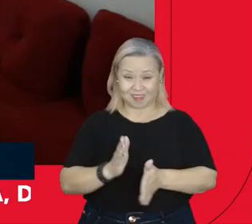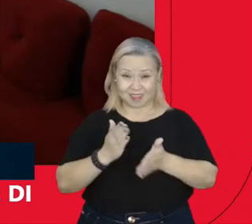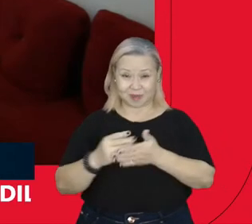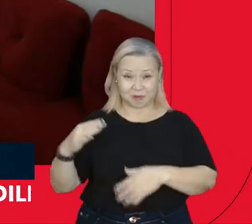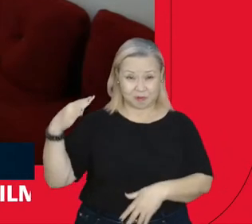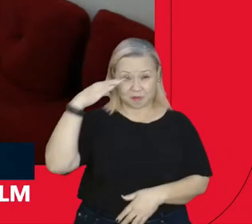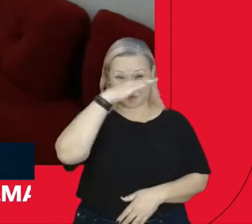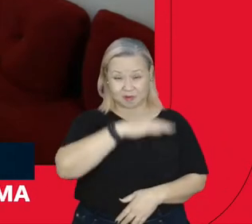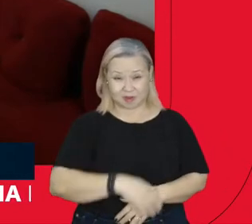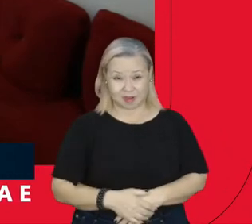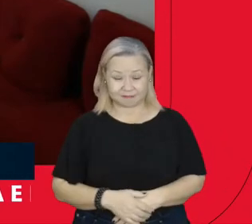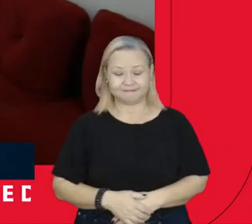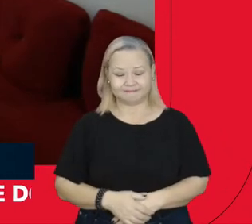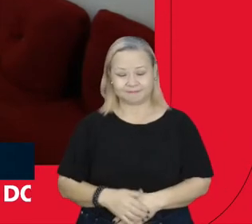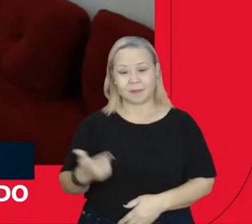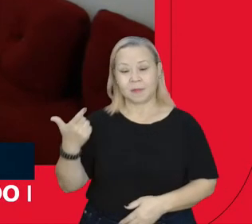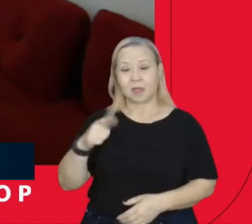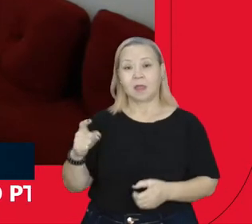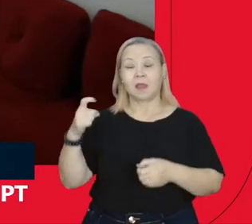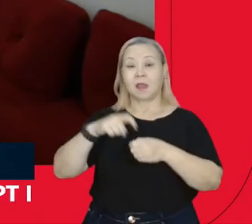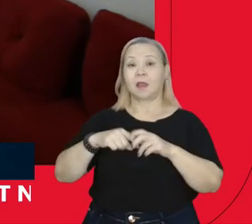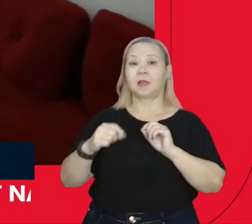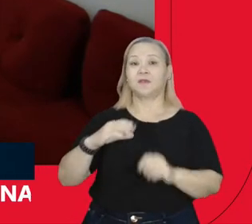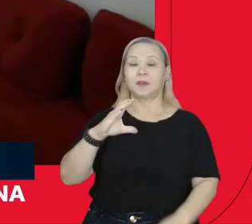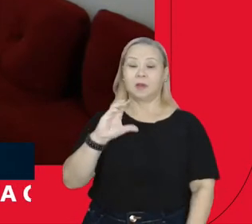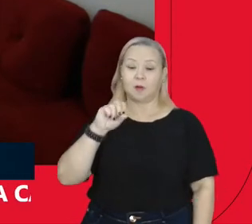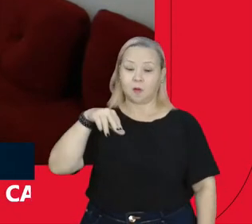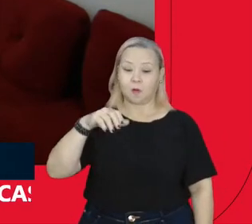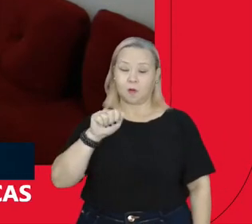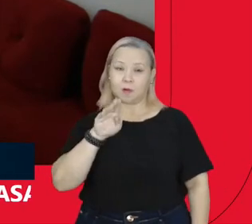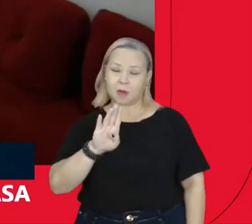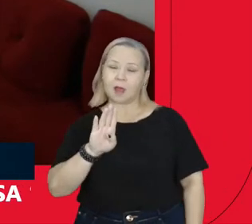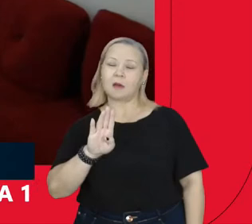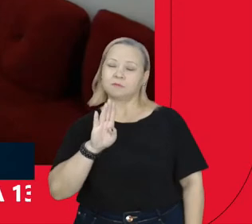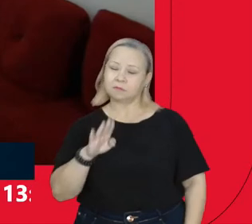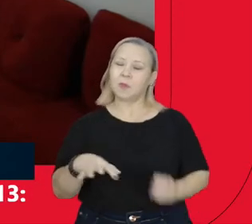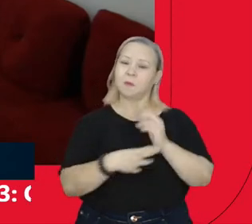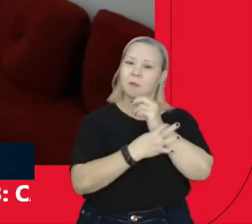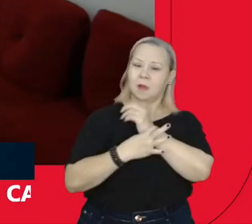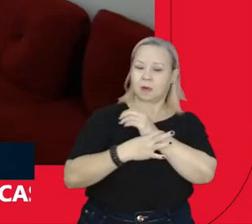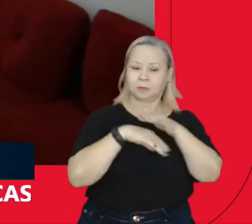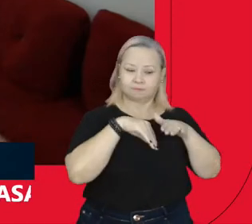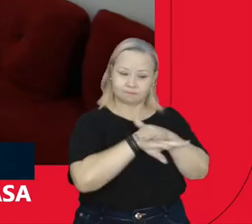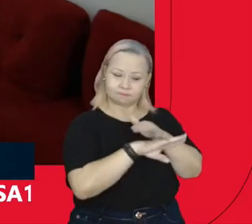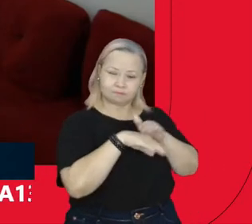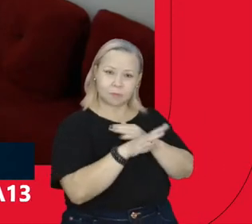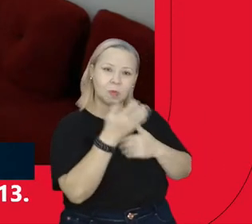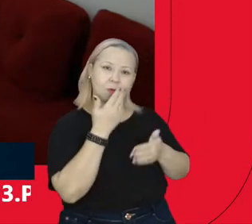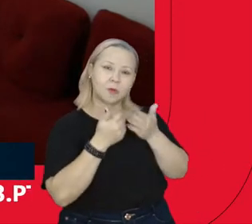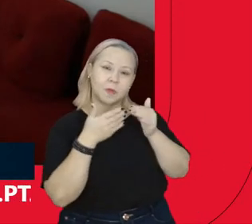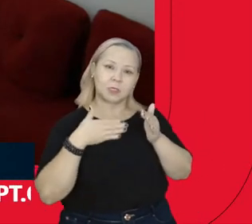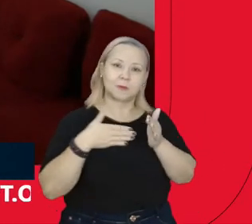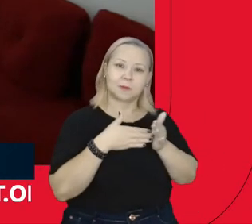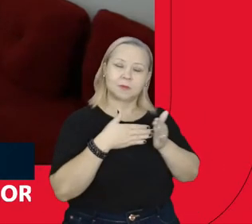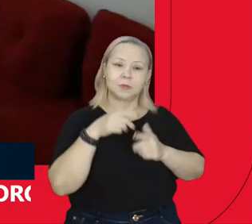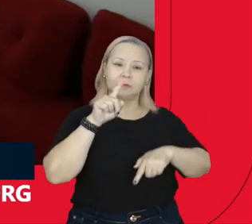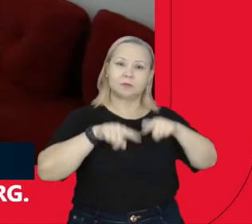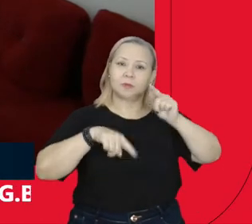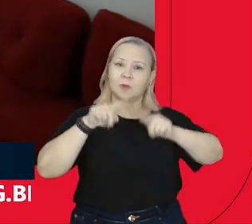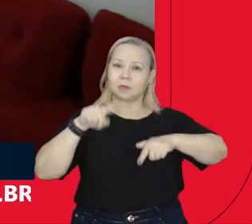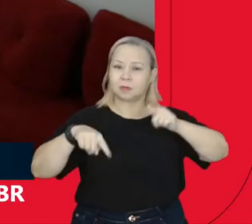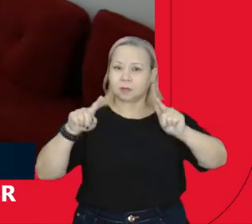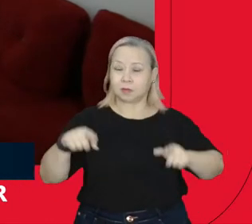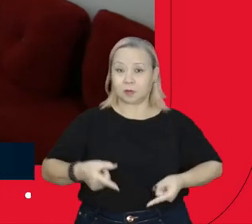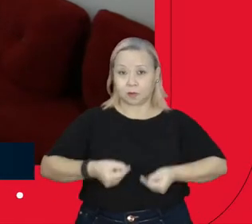insana, né? Reativada, a Conab vai poder garantir os estoques reguladores de alimentos, impedir ali variações nos